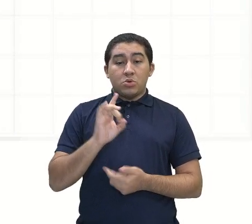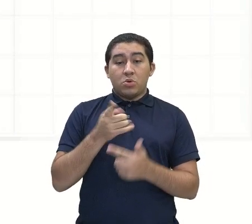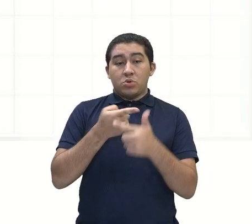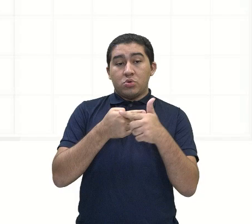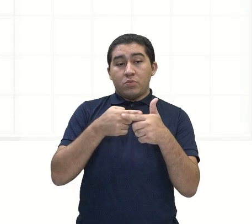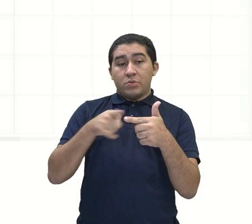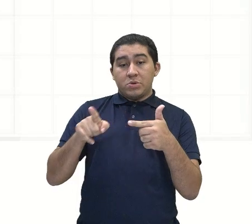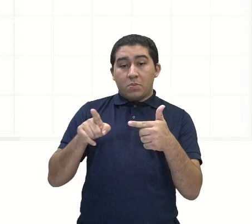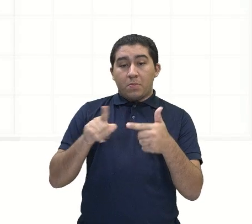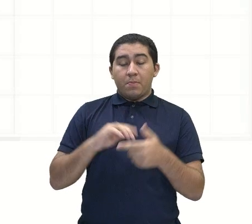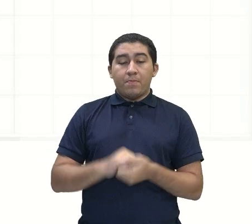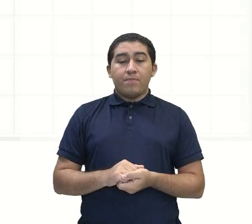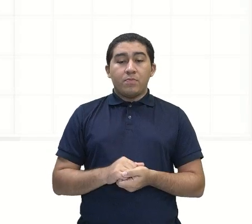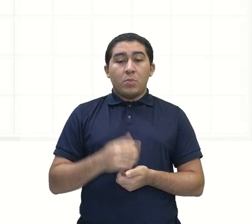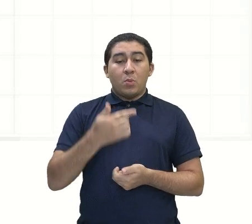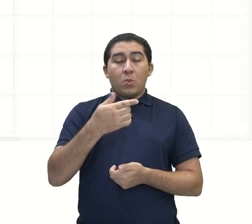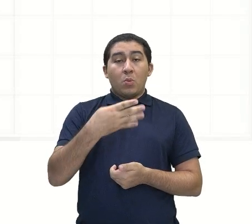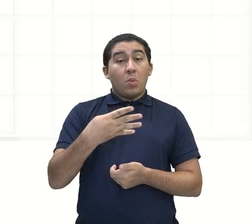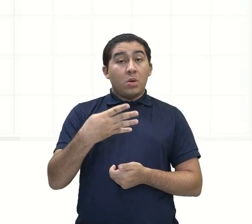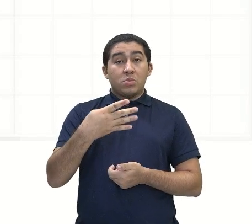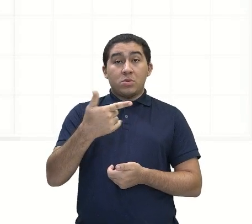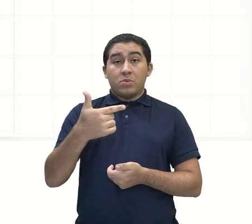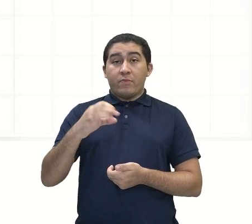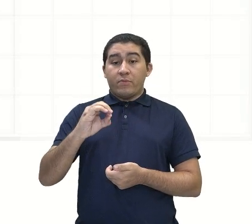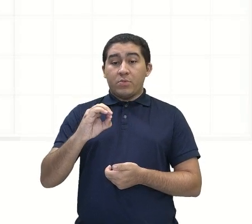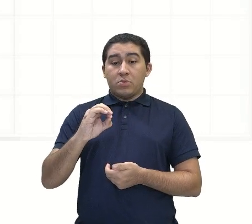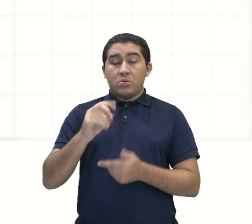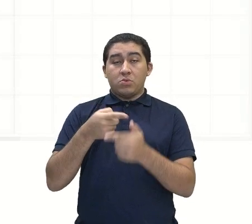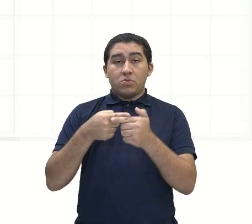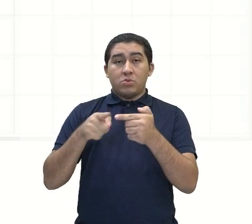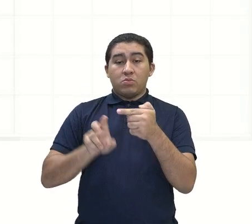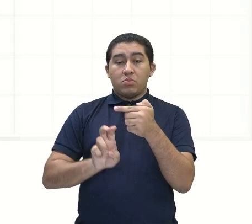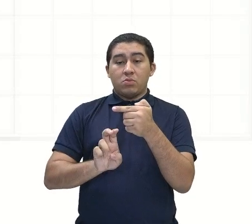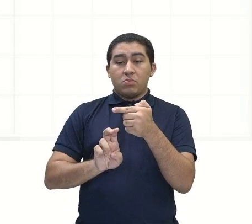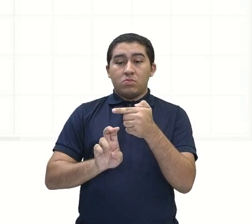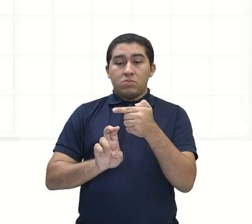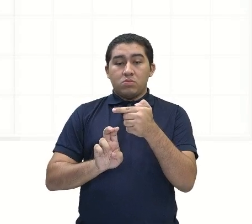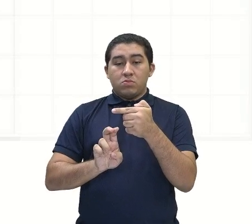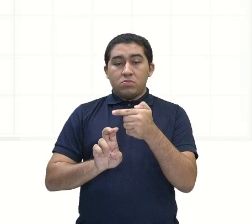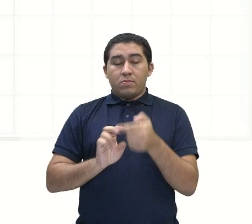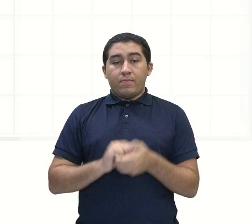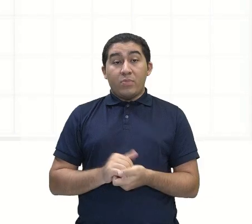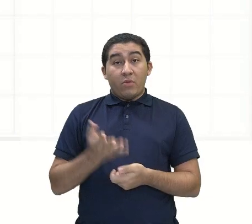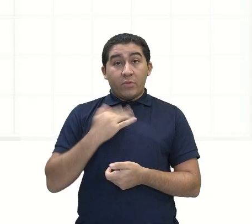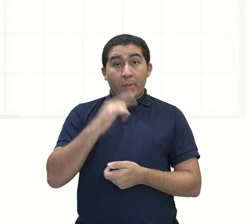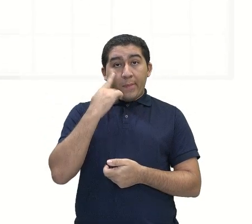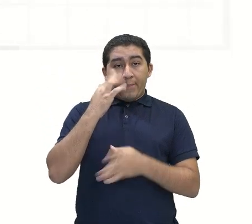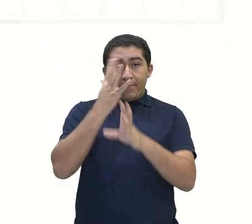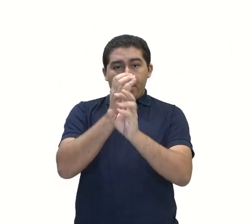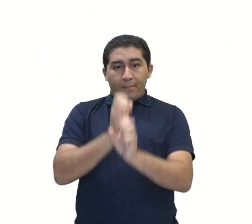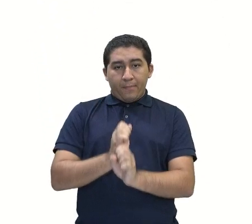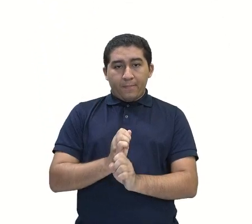né? 420 por 5. Vamos fazer aqui essa divisão?